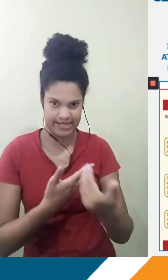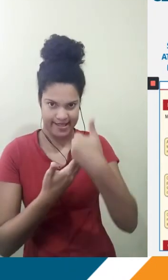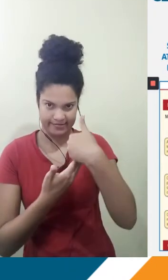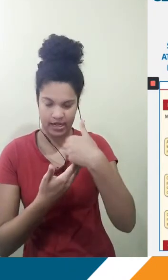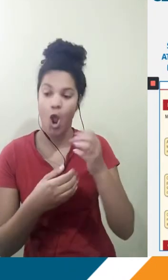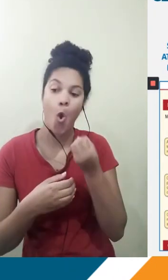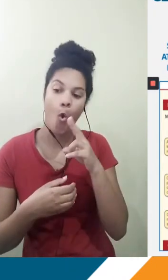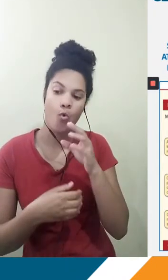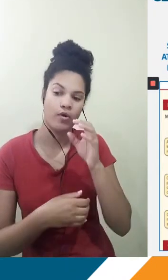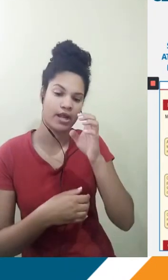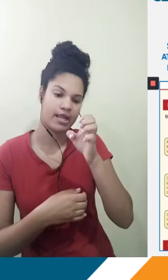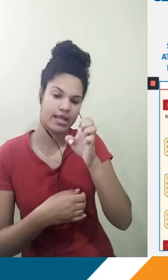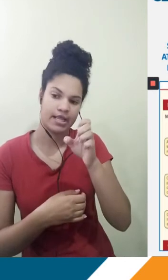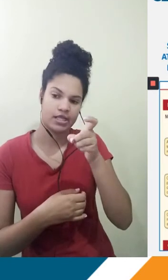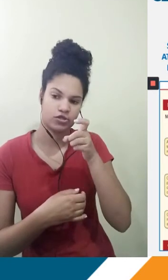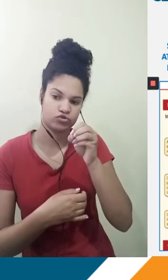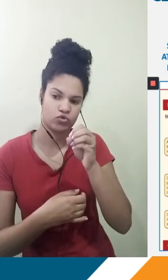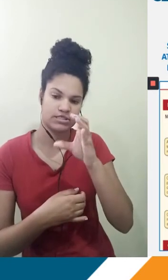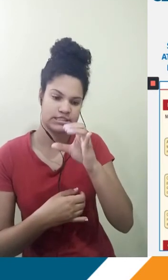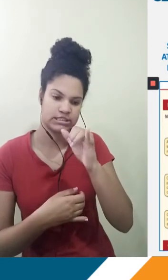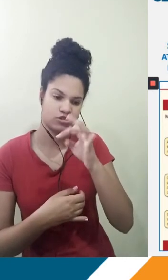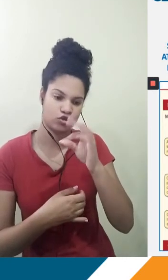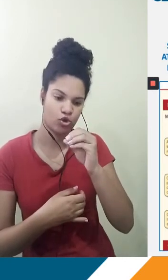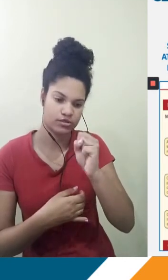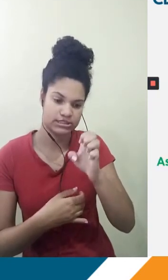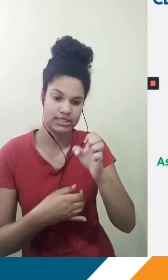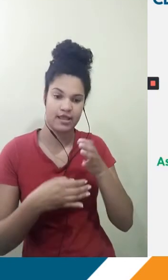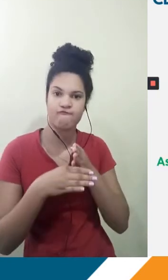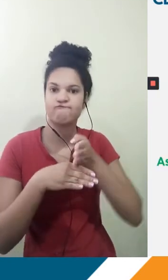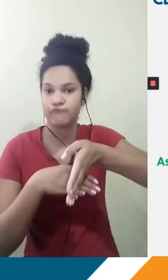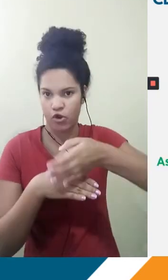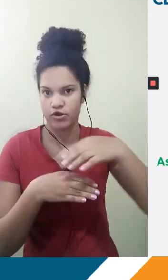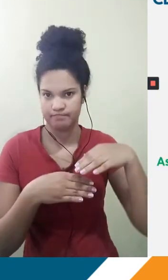próximo slide, nos próximos slides, melhor dizendo. Bom, então,